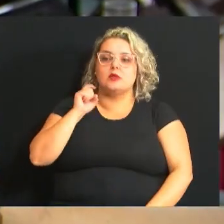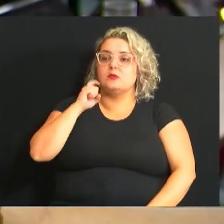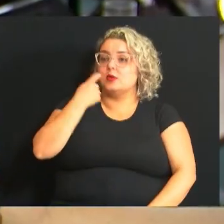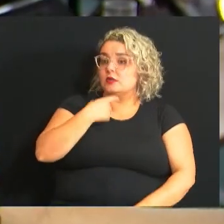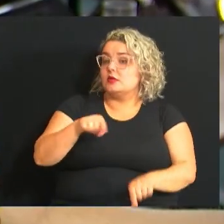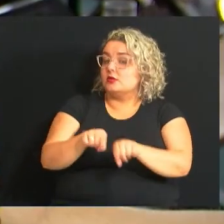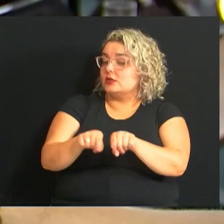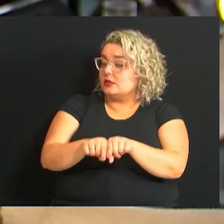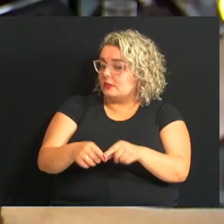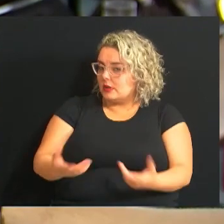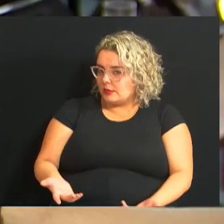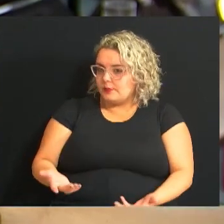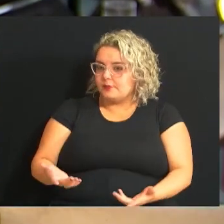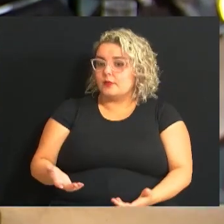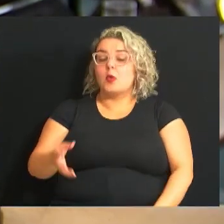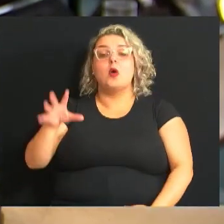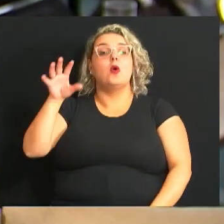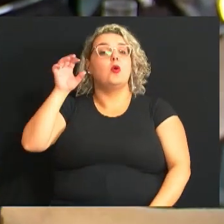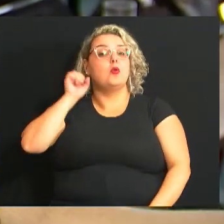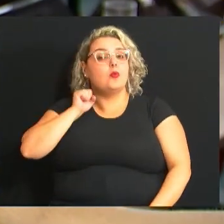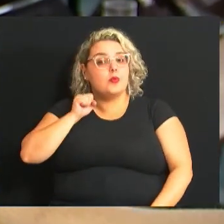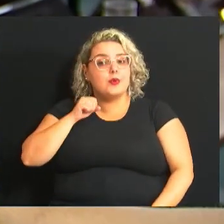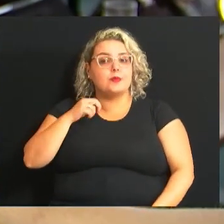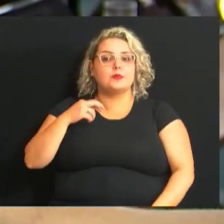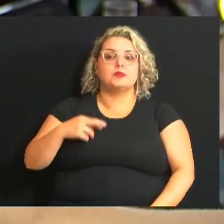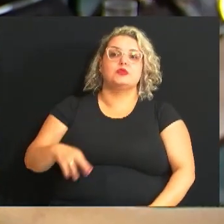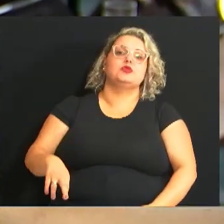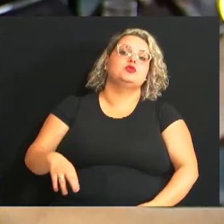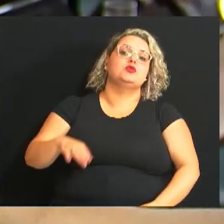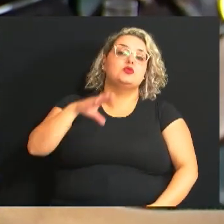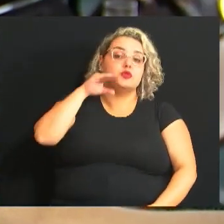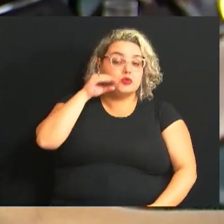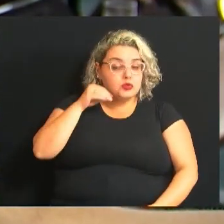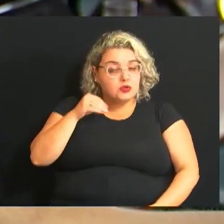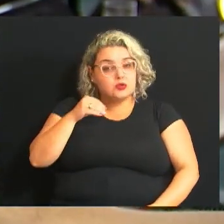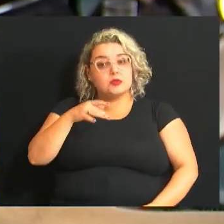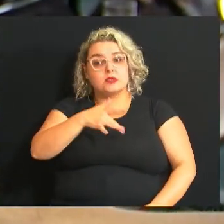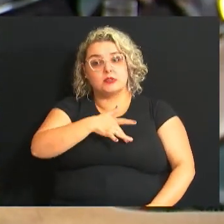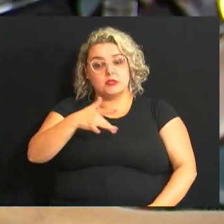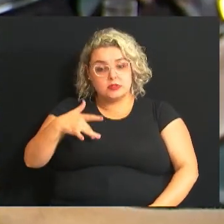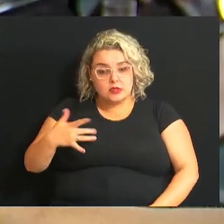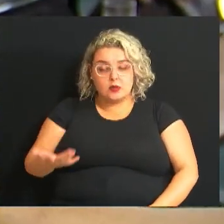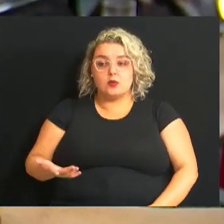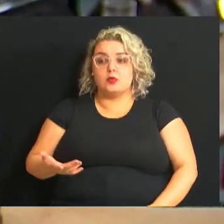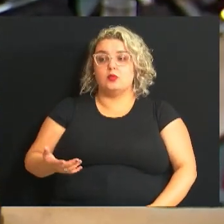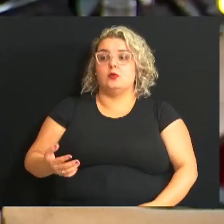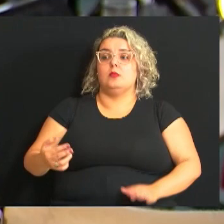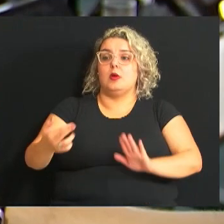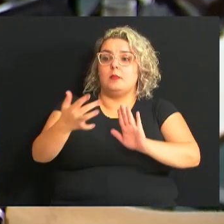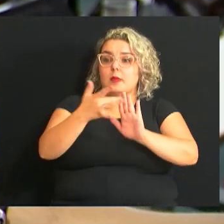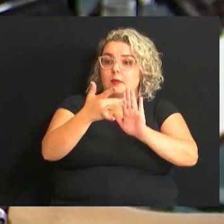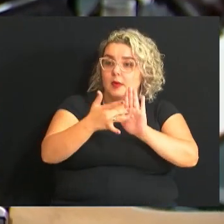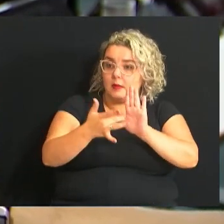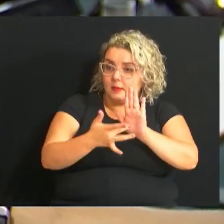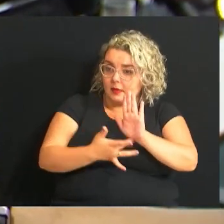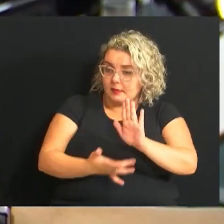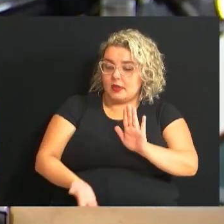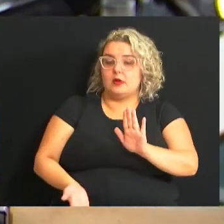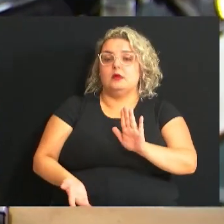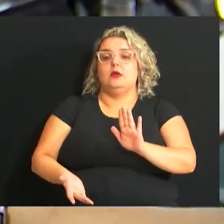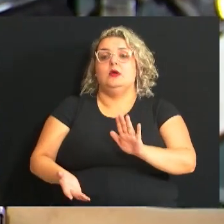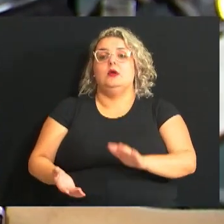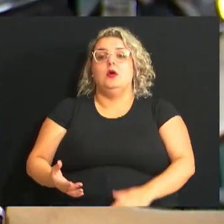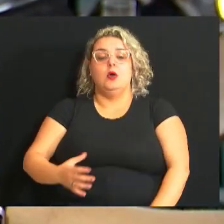trabalhadores da área da saúde que nos relataram a necessidade de alguns equipamentos importantes, por exemplo, aquele aparelho que afere a